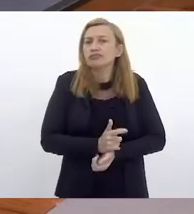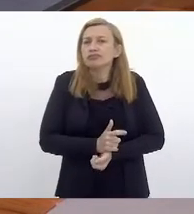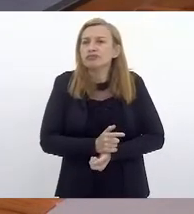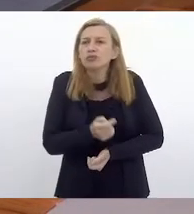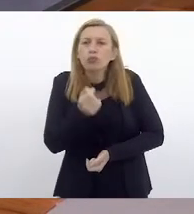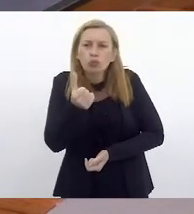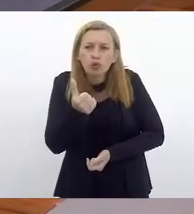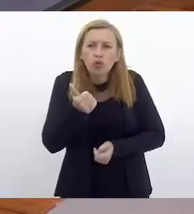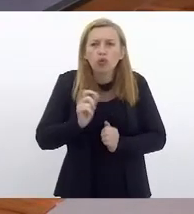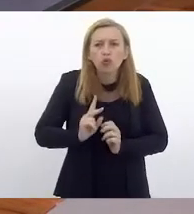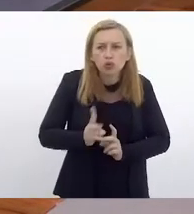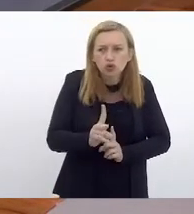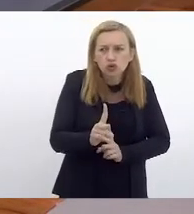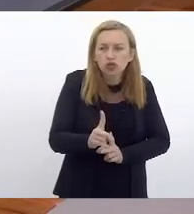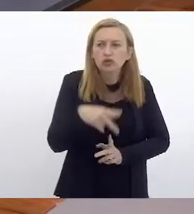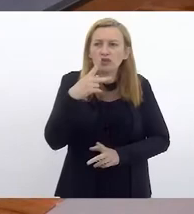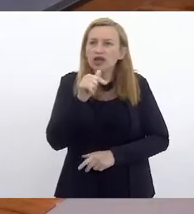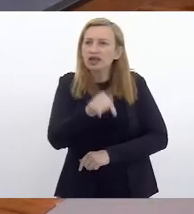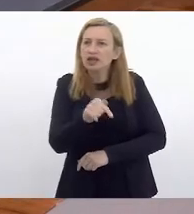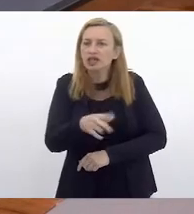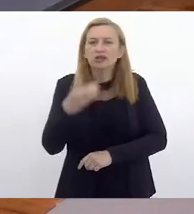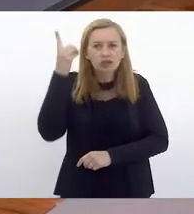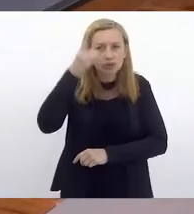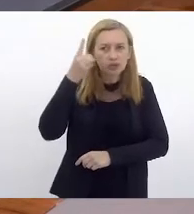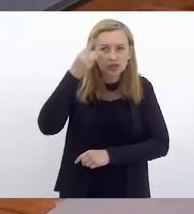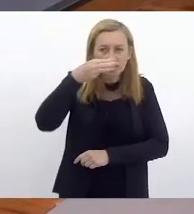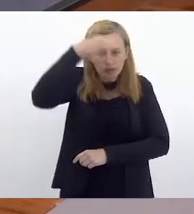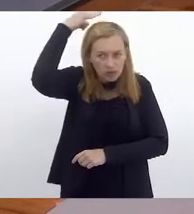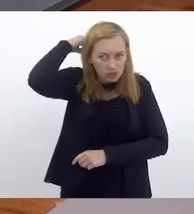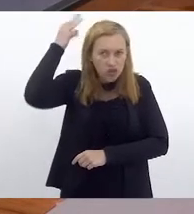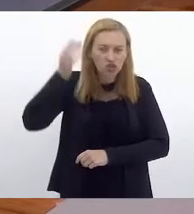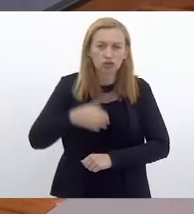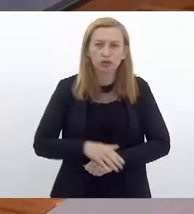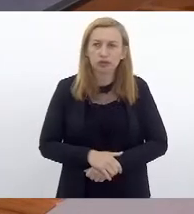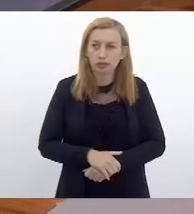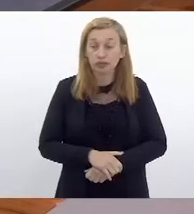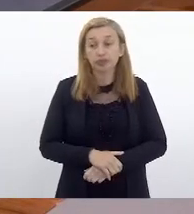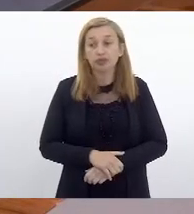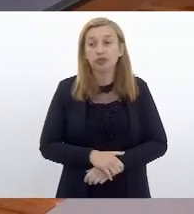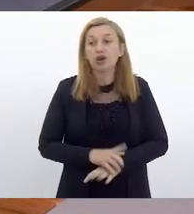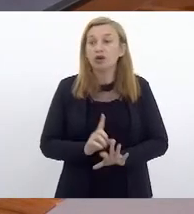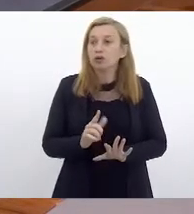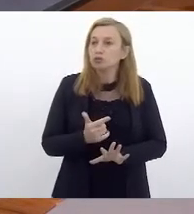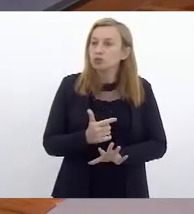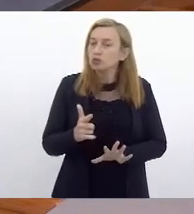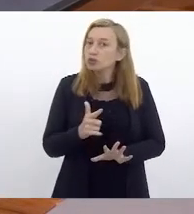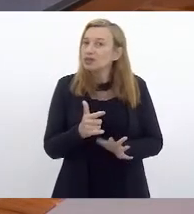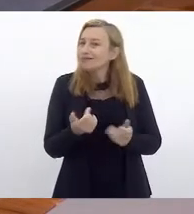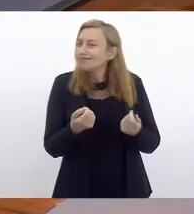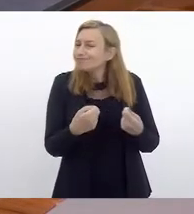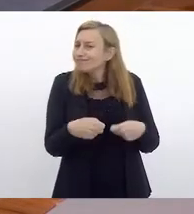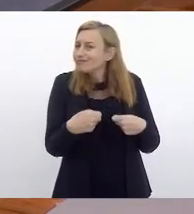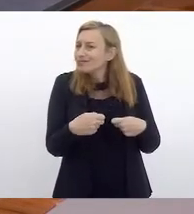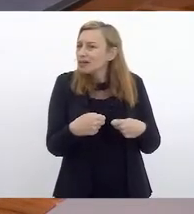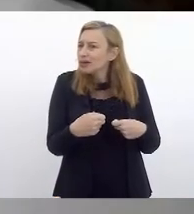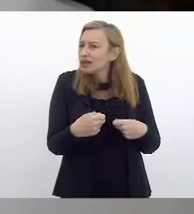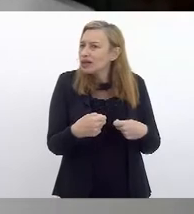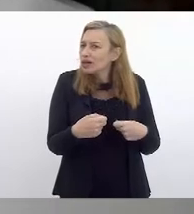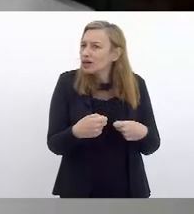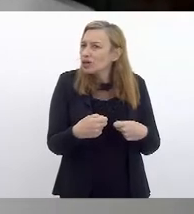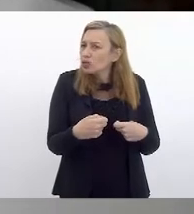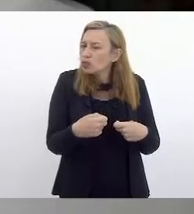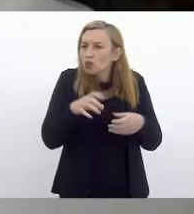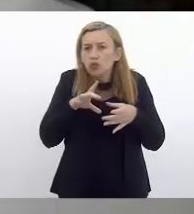pouco continuidade ao que foi dito aqui pelo deputado Márcio Pacheco. Embora isso não tenha necessariamente